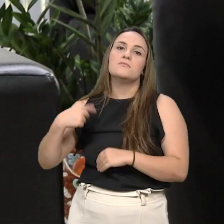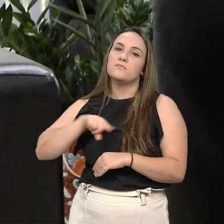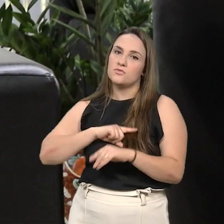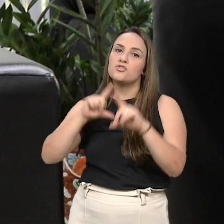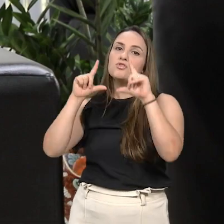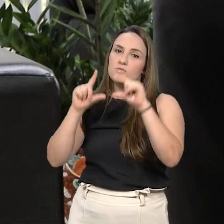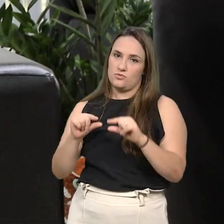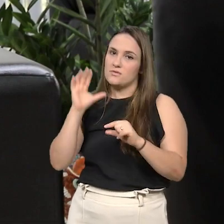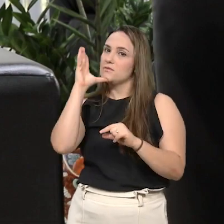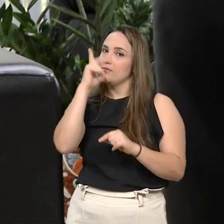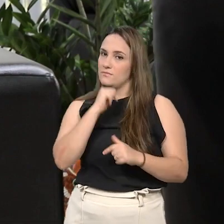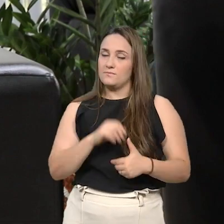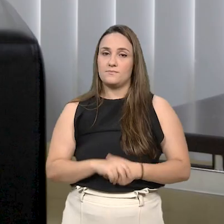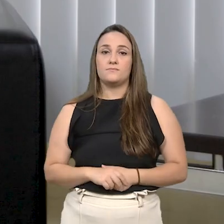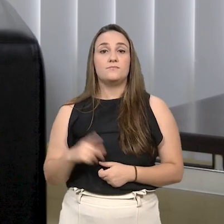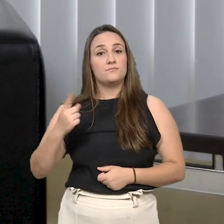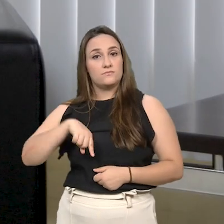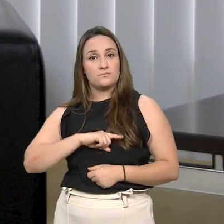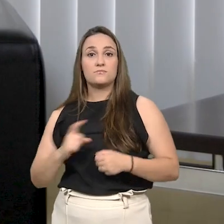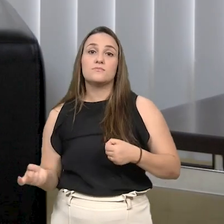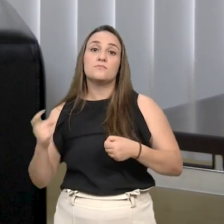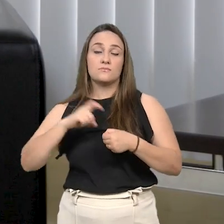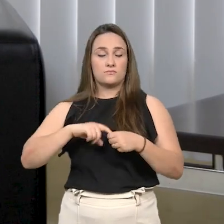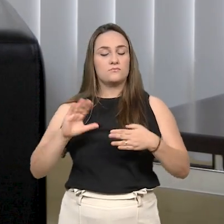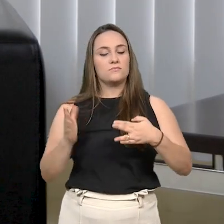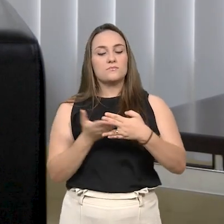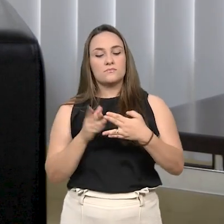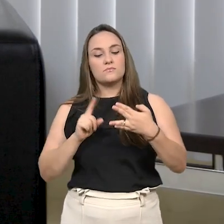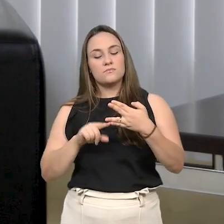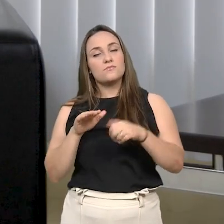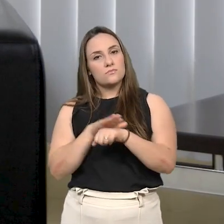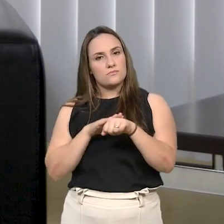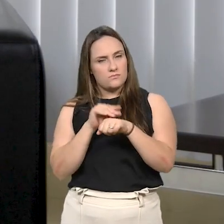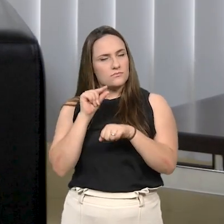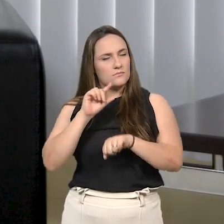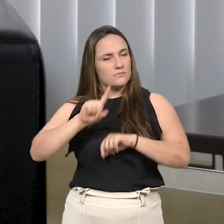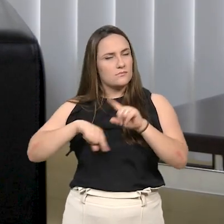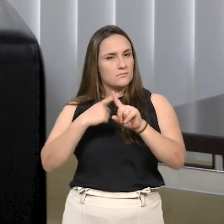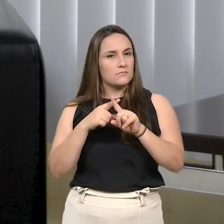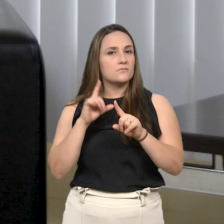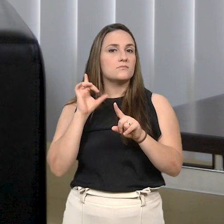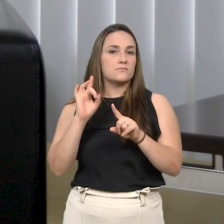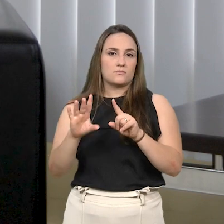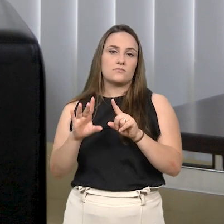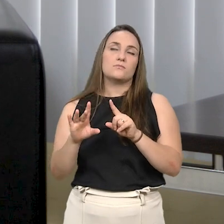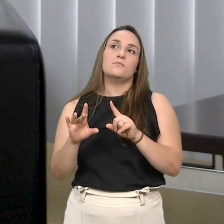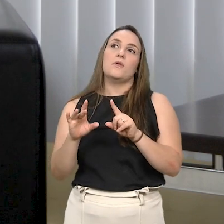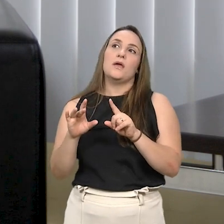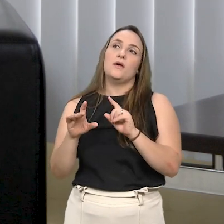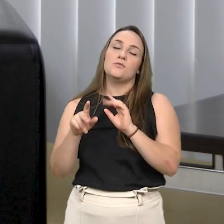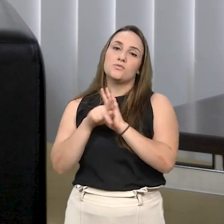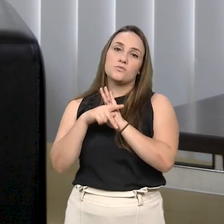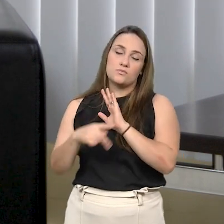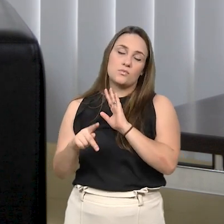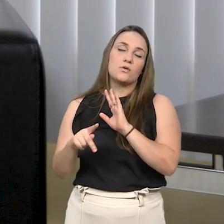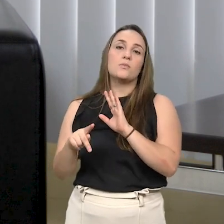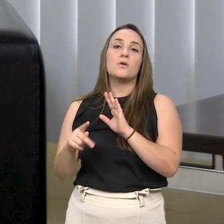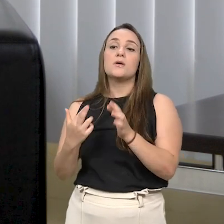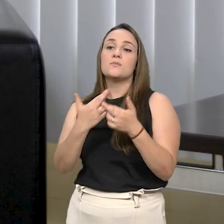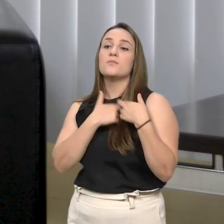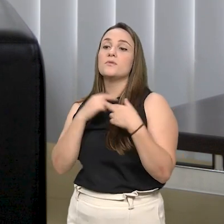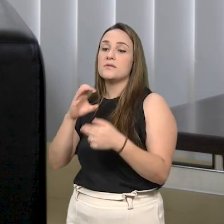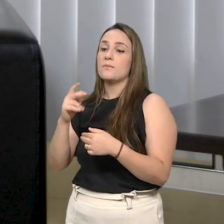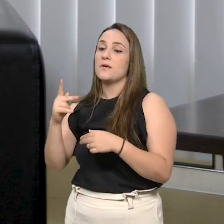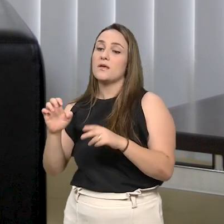muito esta demora. No próximo bloco, a gente conversa um pouco mais sobre o que cabe à